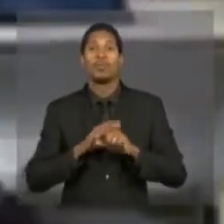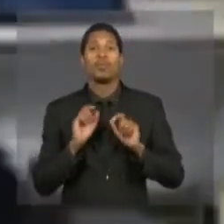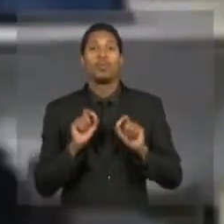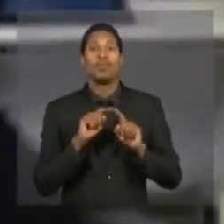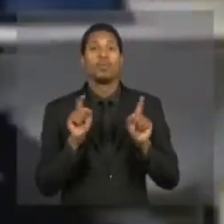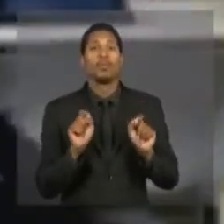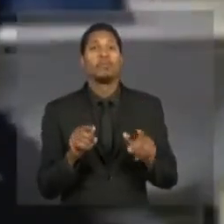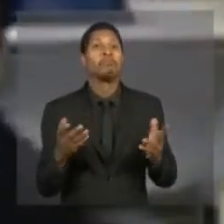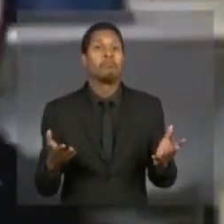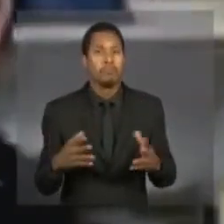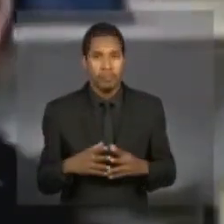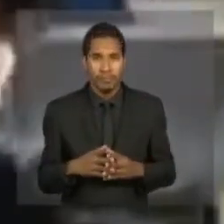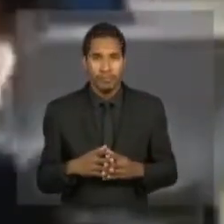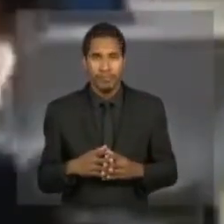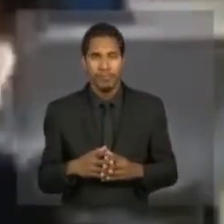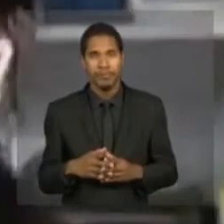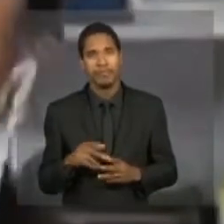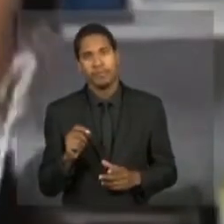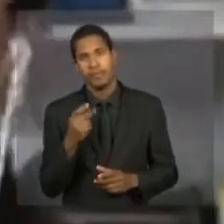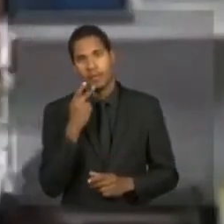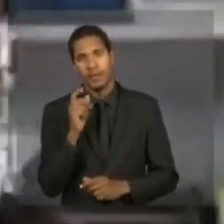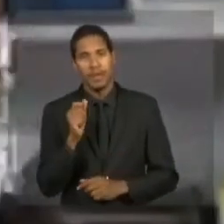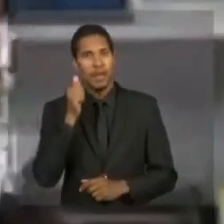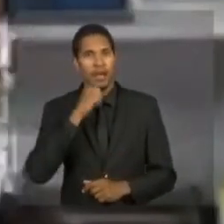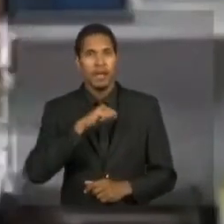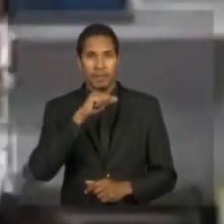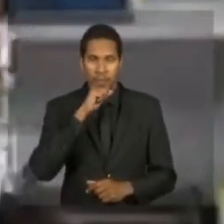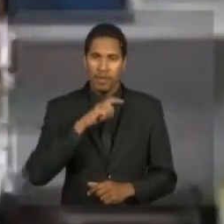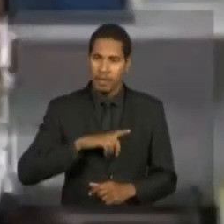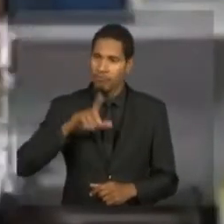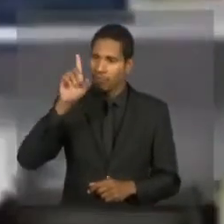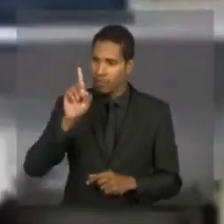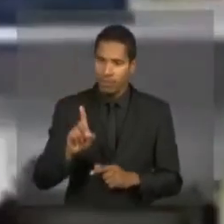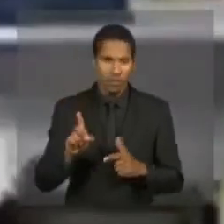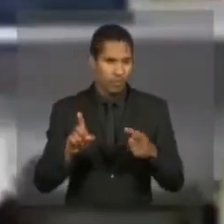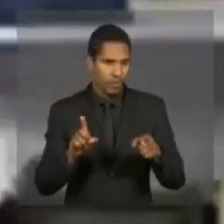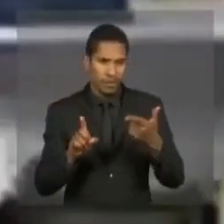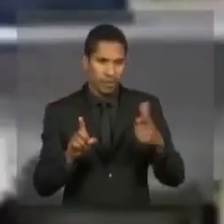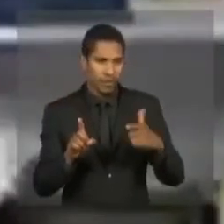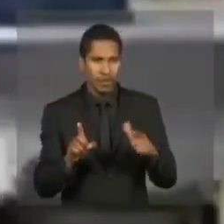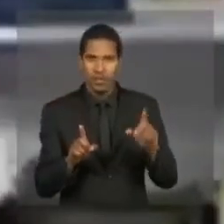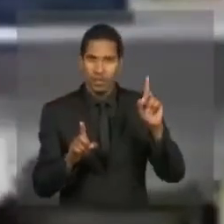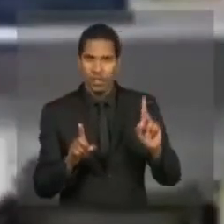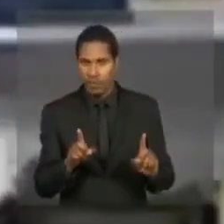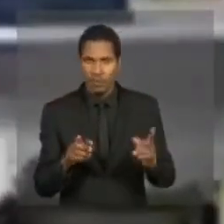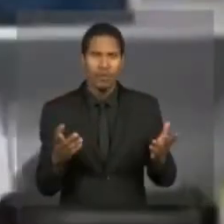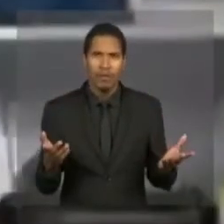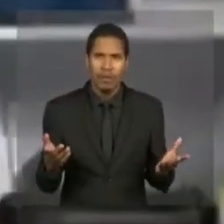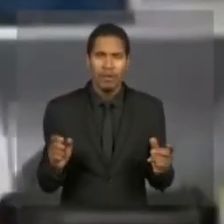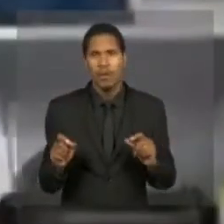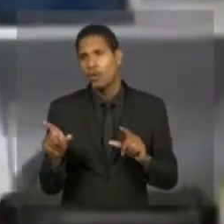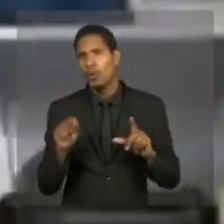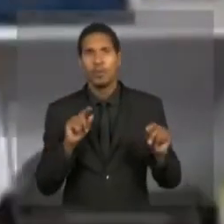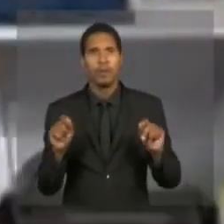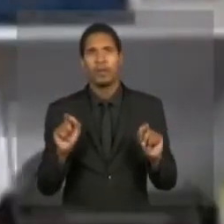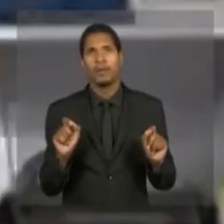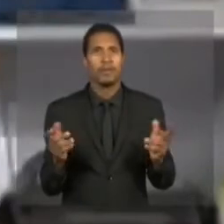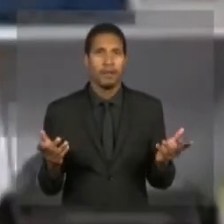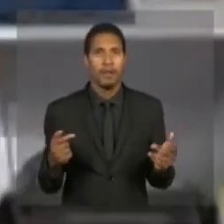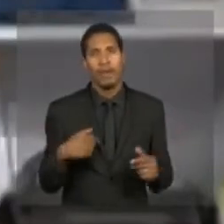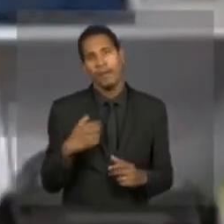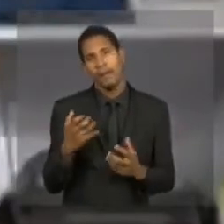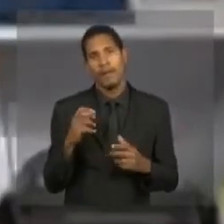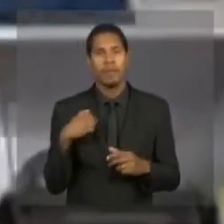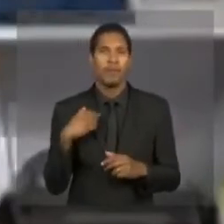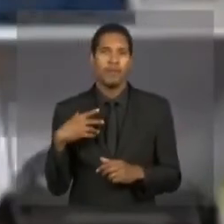A gente determina que uma parte das mães tem o direito e outra parte tem que pagar. É diferente de optar. Não, eu vou matricular meu filho